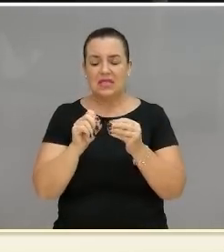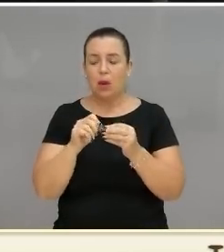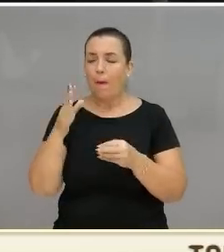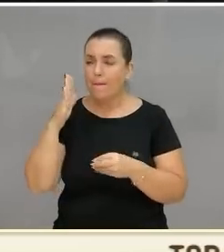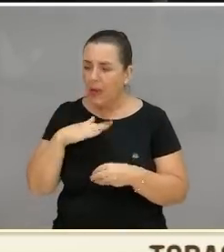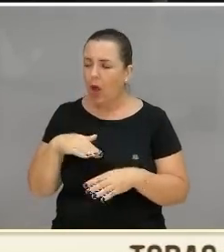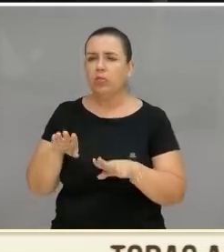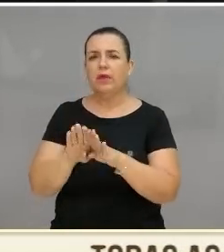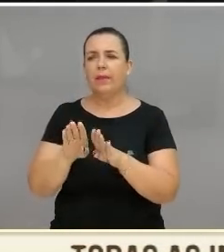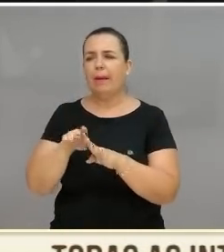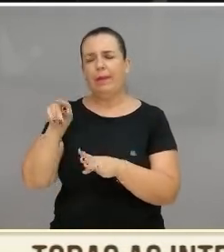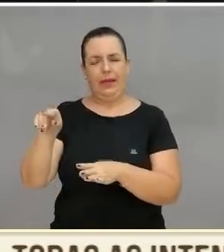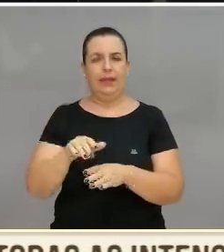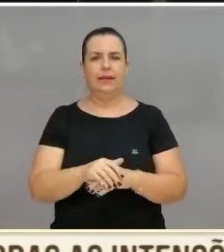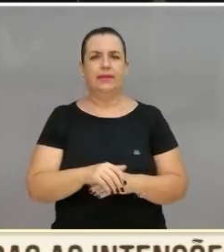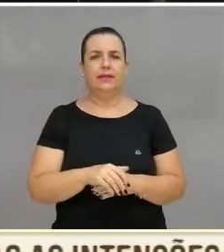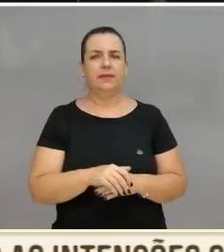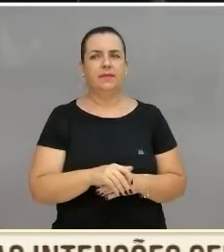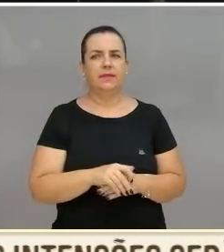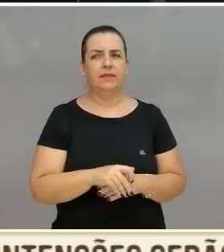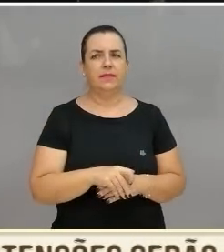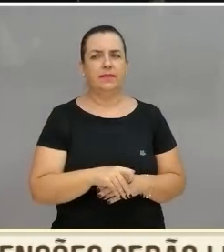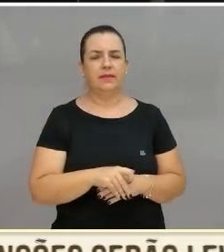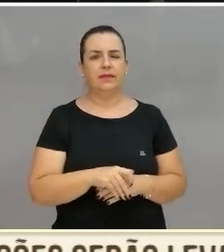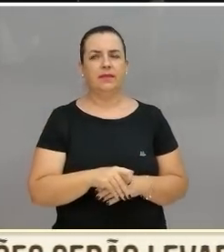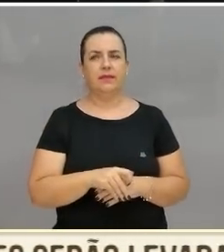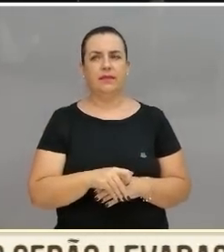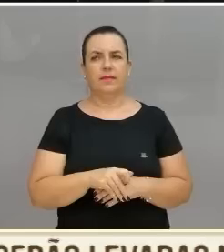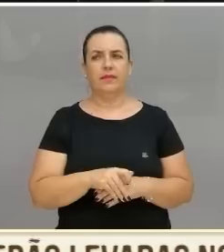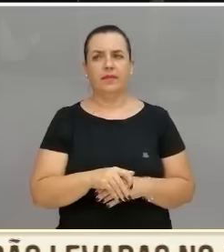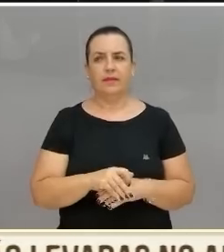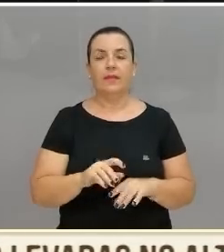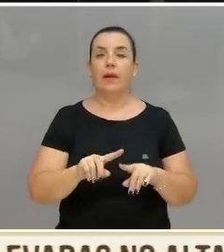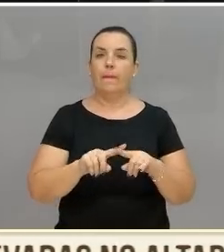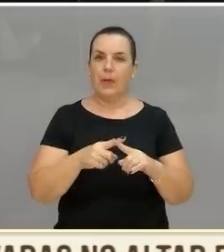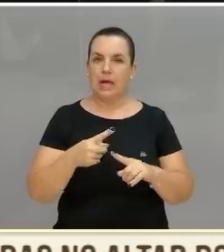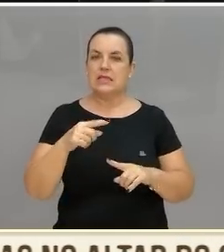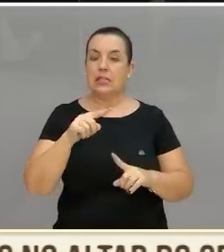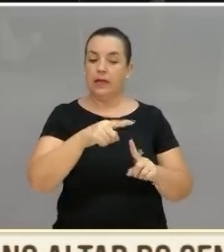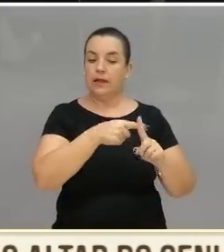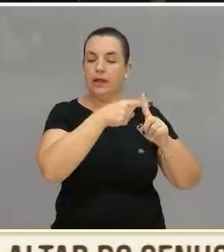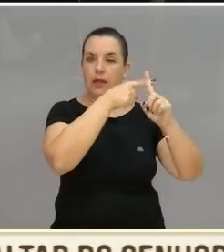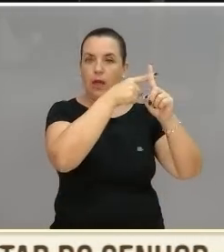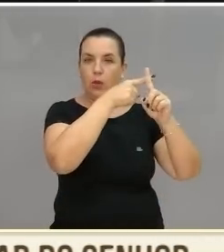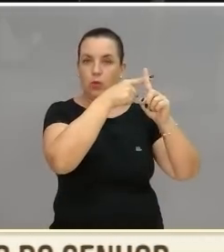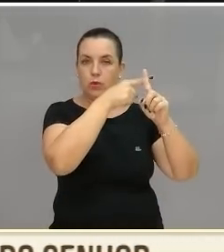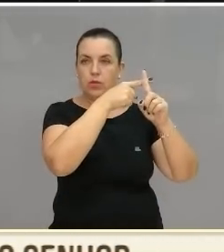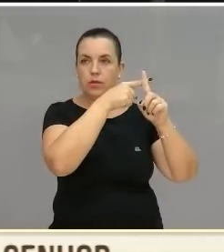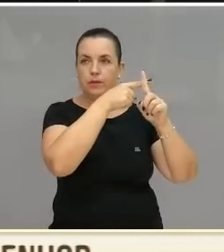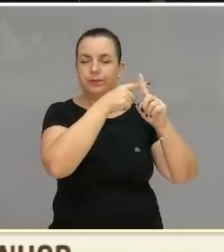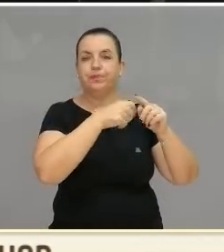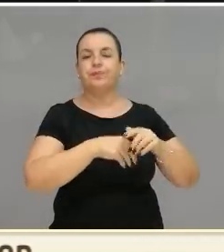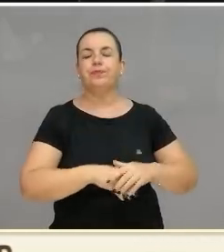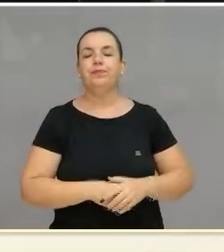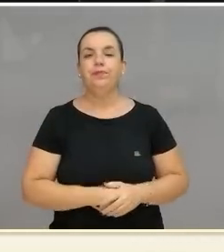sempre armadas para mordê-lo, mas na cruz, me valendo do